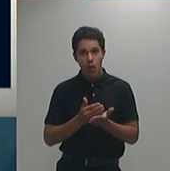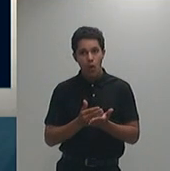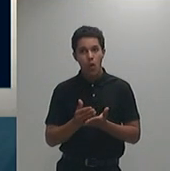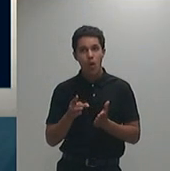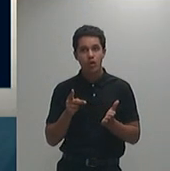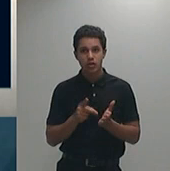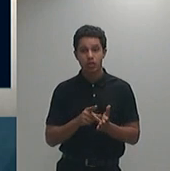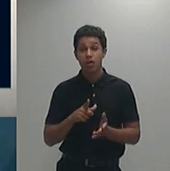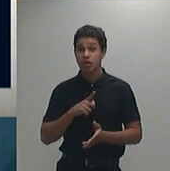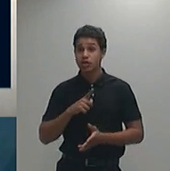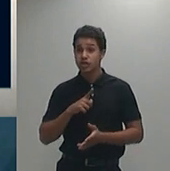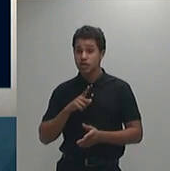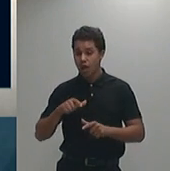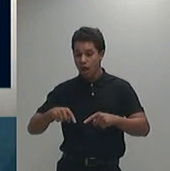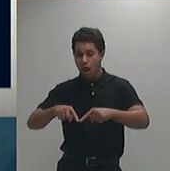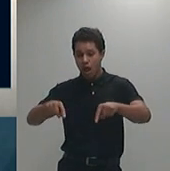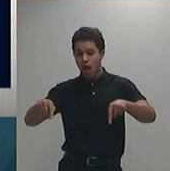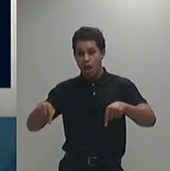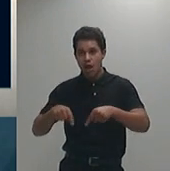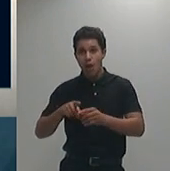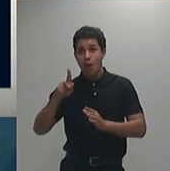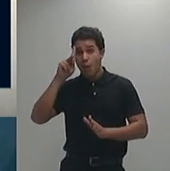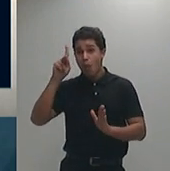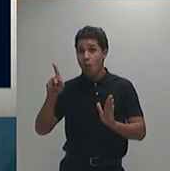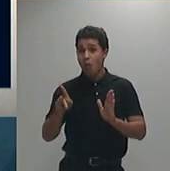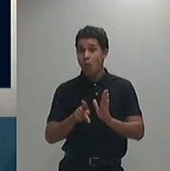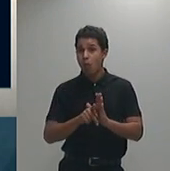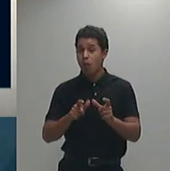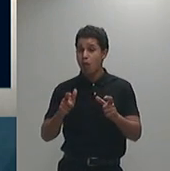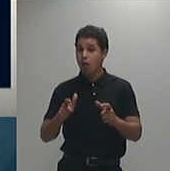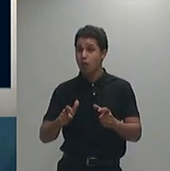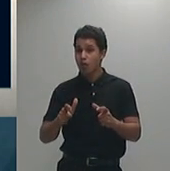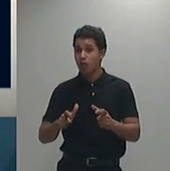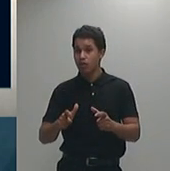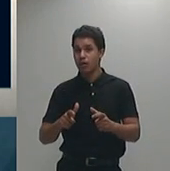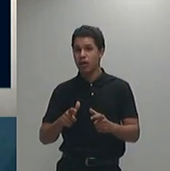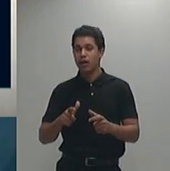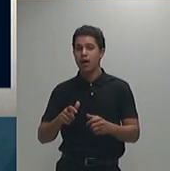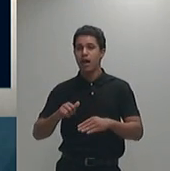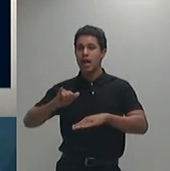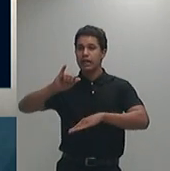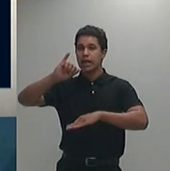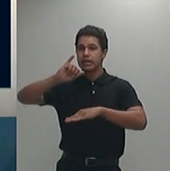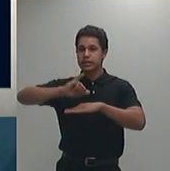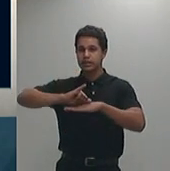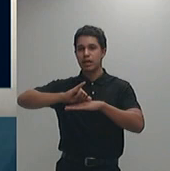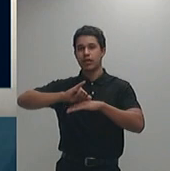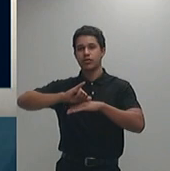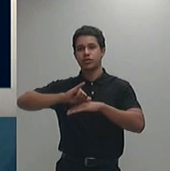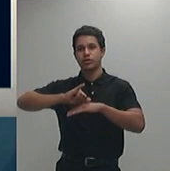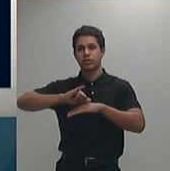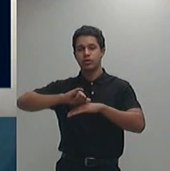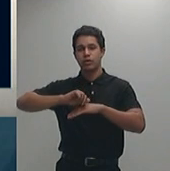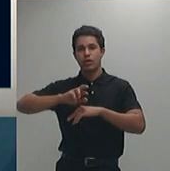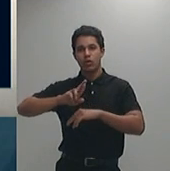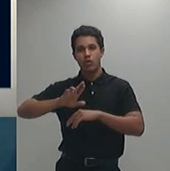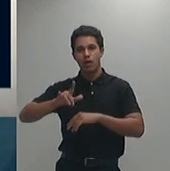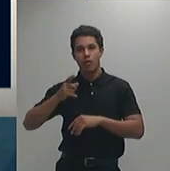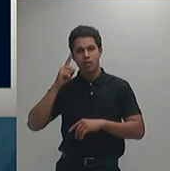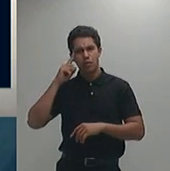escritório próprio em local distinto da sede do Réu e recebeu o mandato